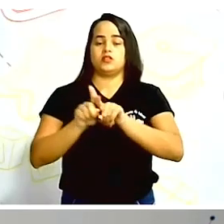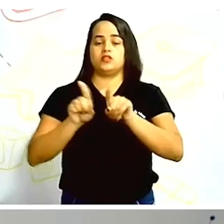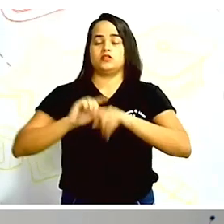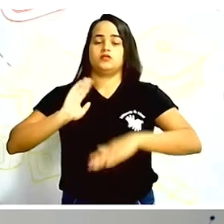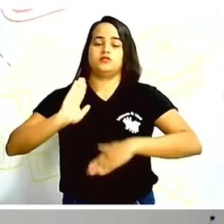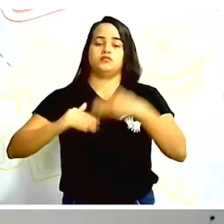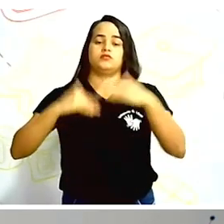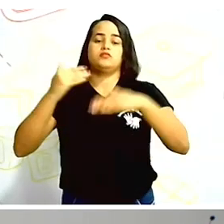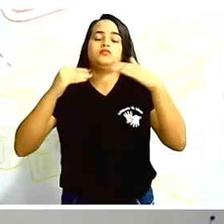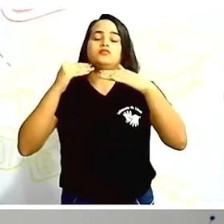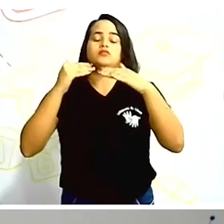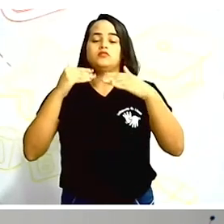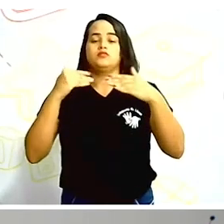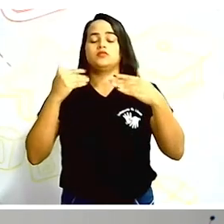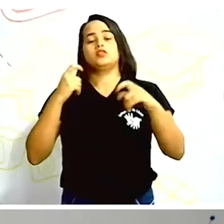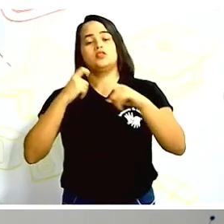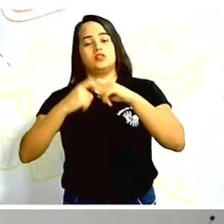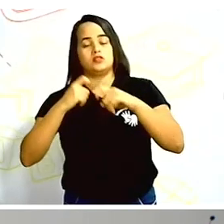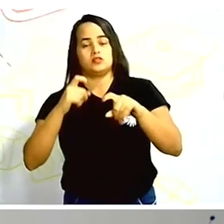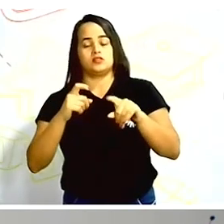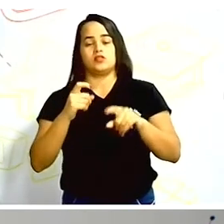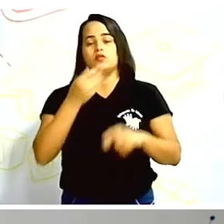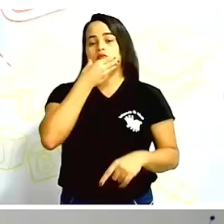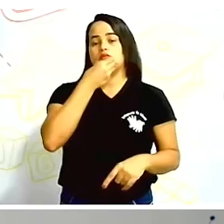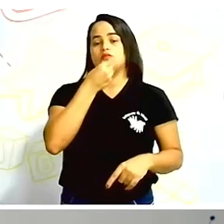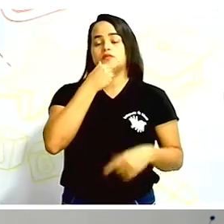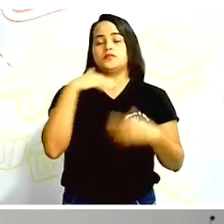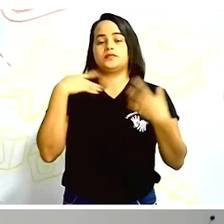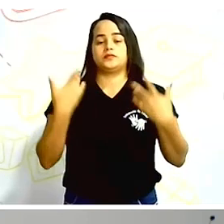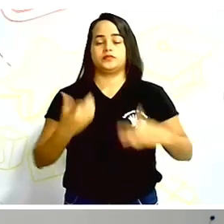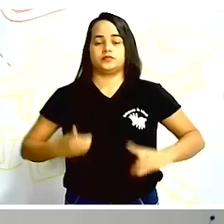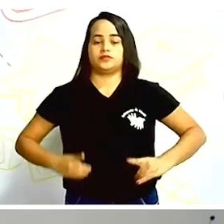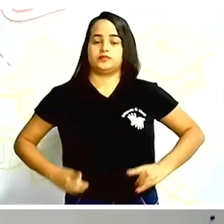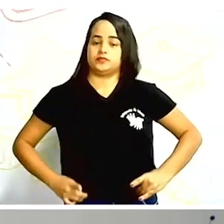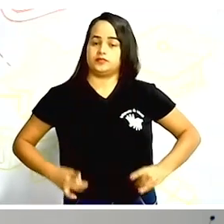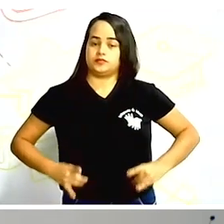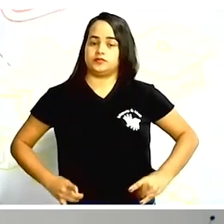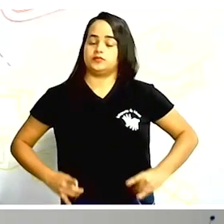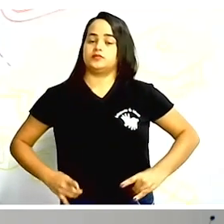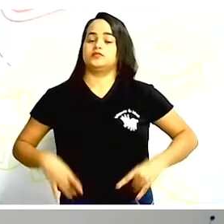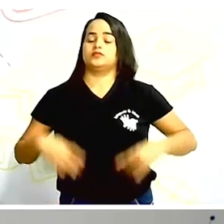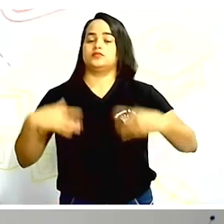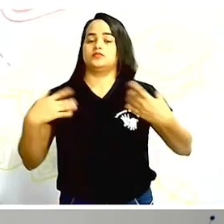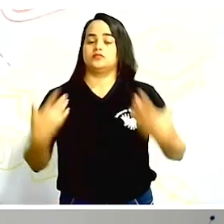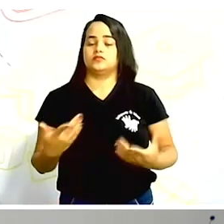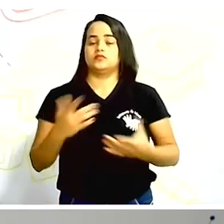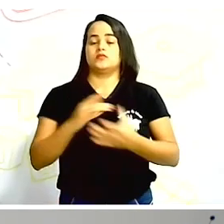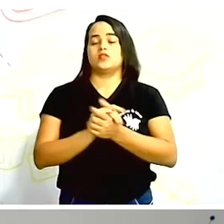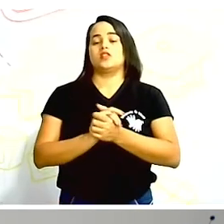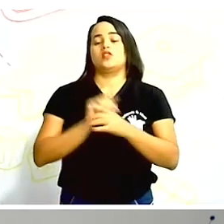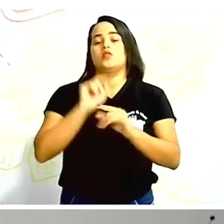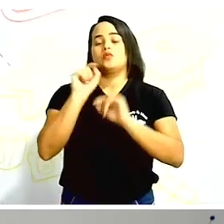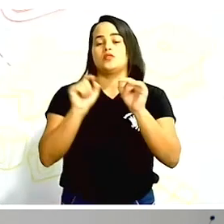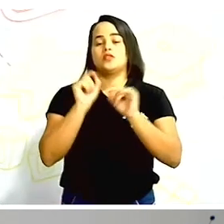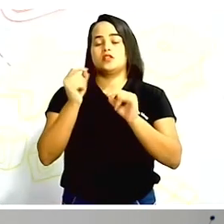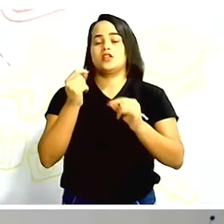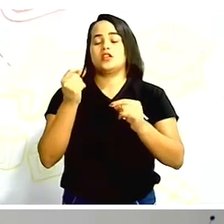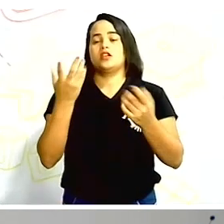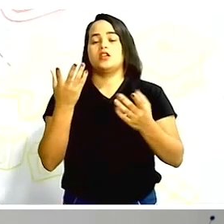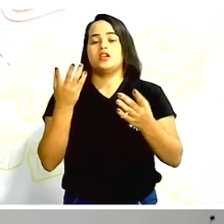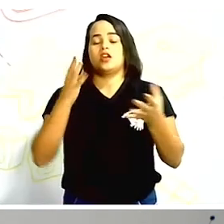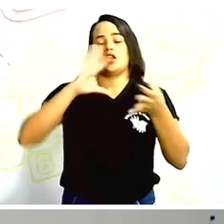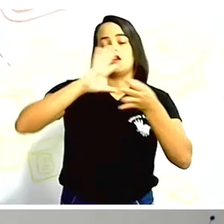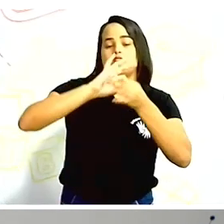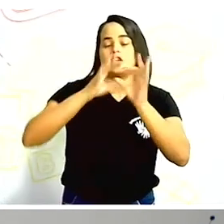e sexual do indivíduo. A testosterona é considerada um hormônio que está relacionado ao bem-estar e